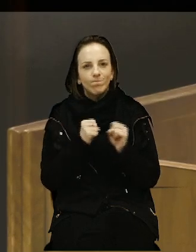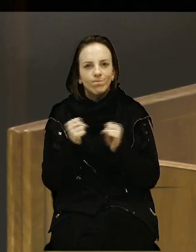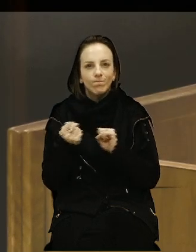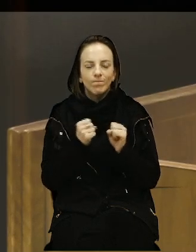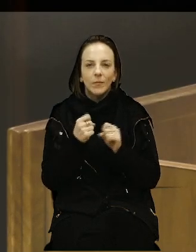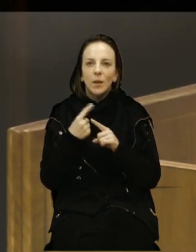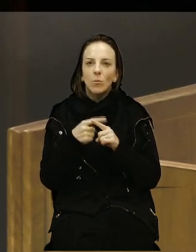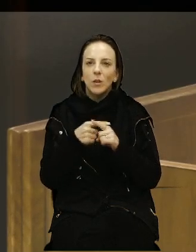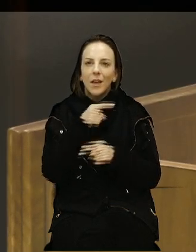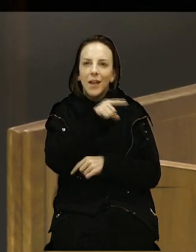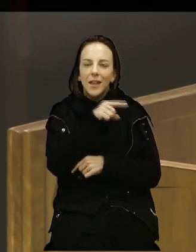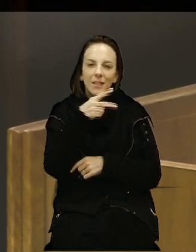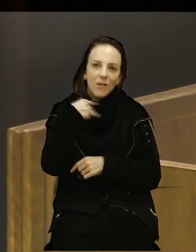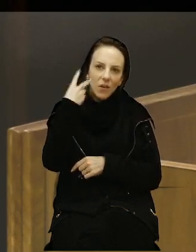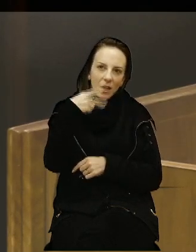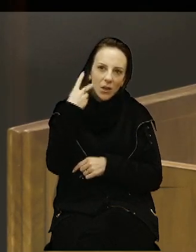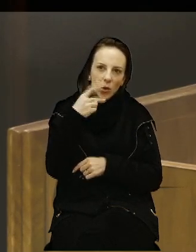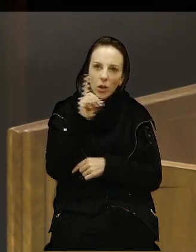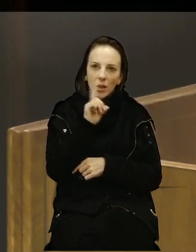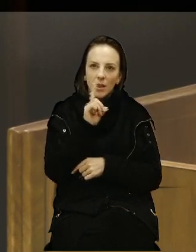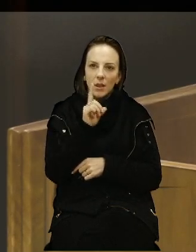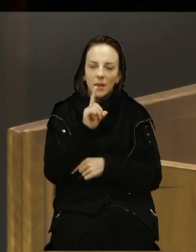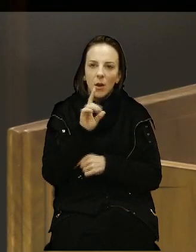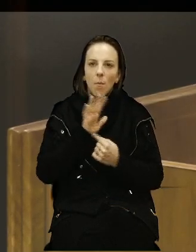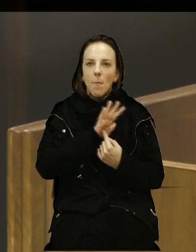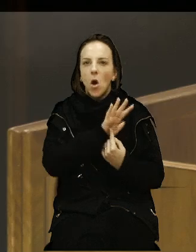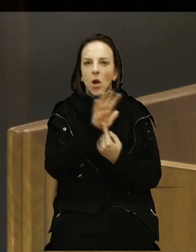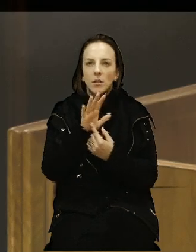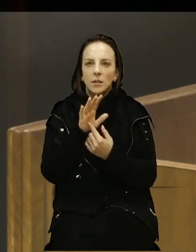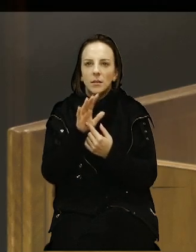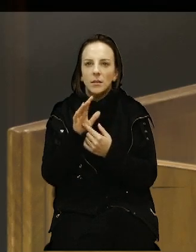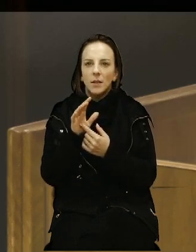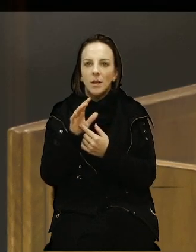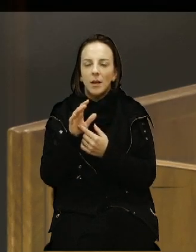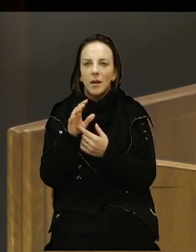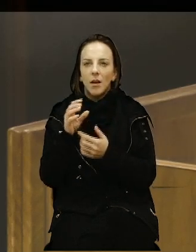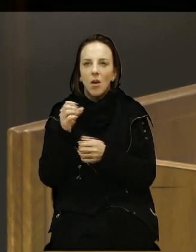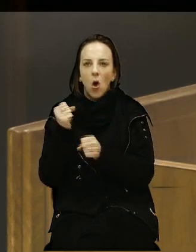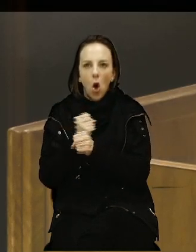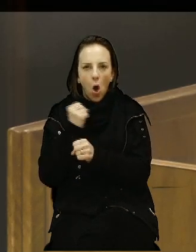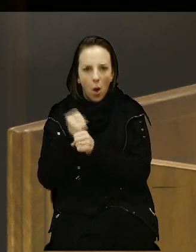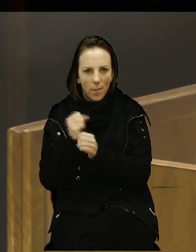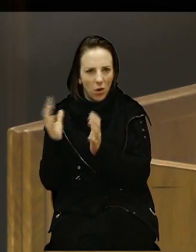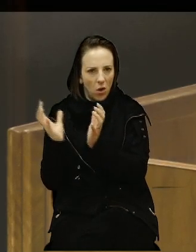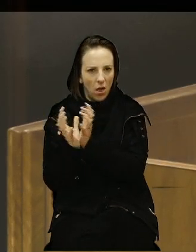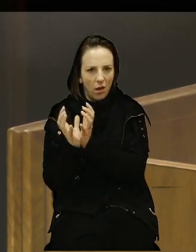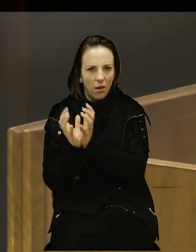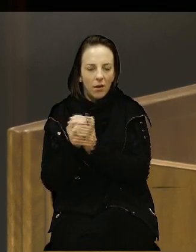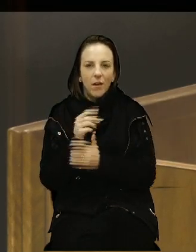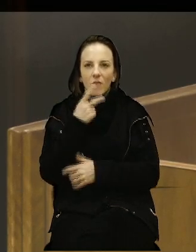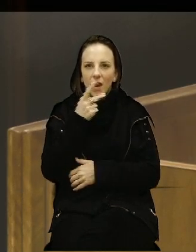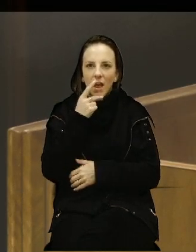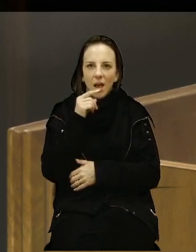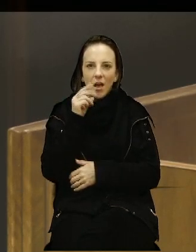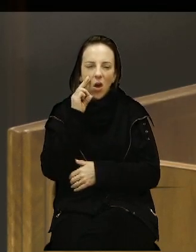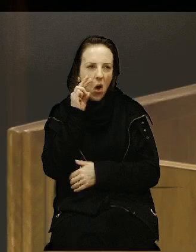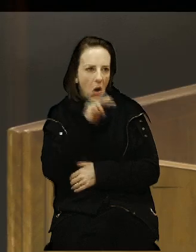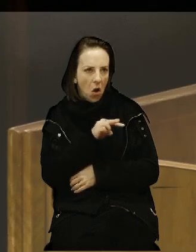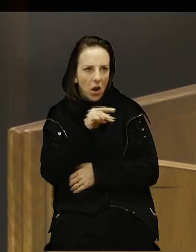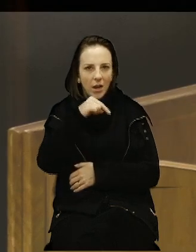não se promove em obras de colegas. Agora vá lá e faça um vídeo, olha aqui como secretário,